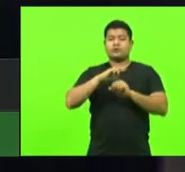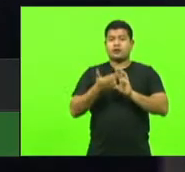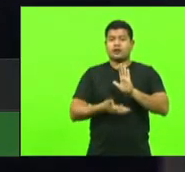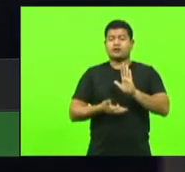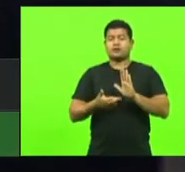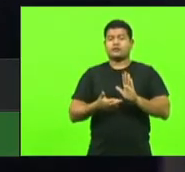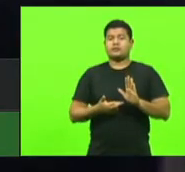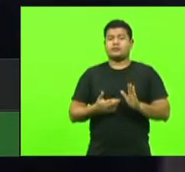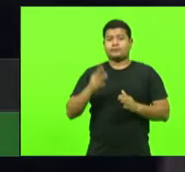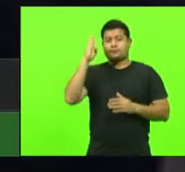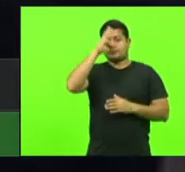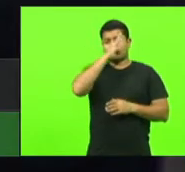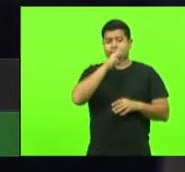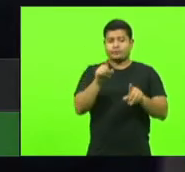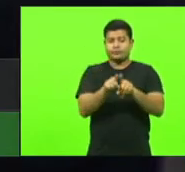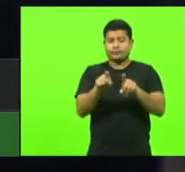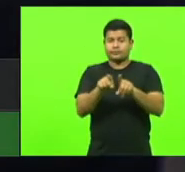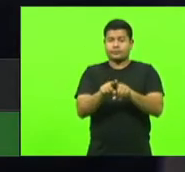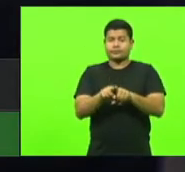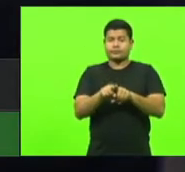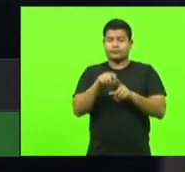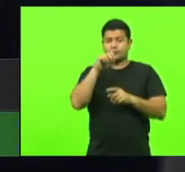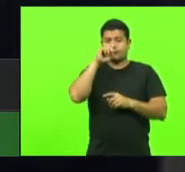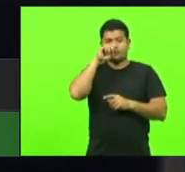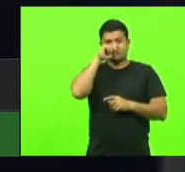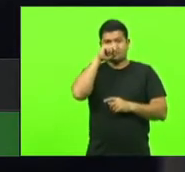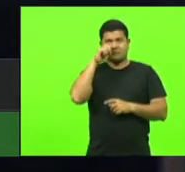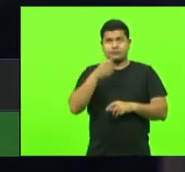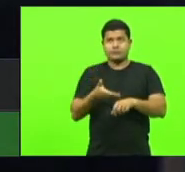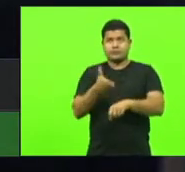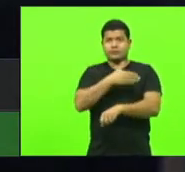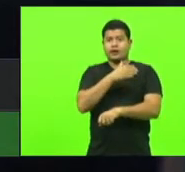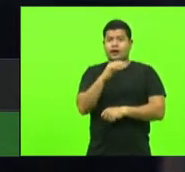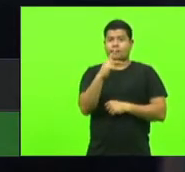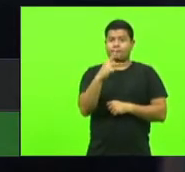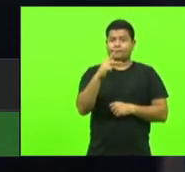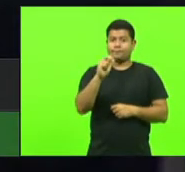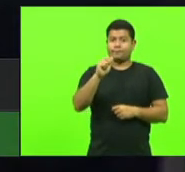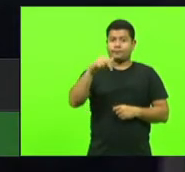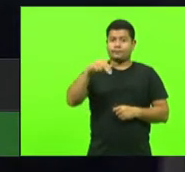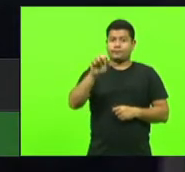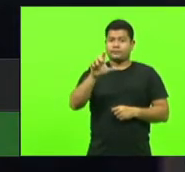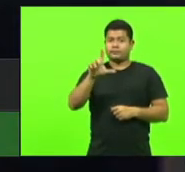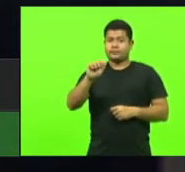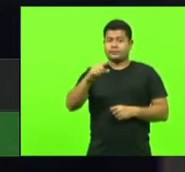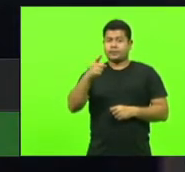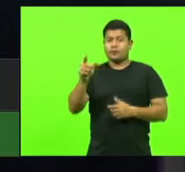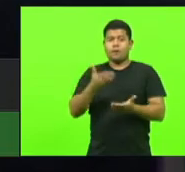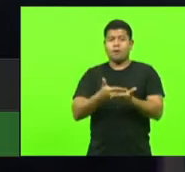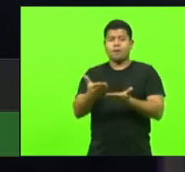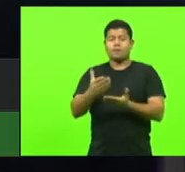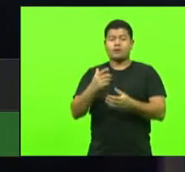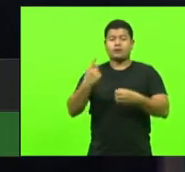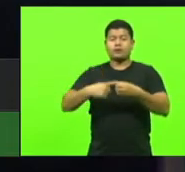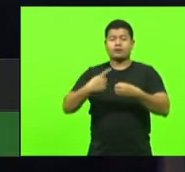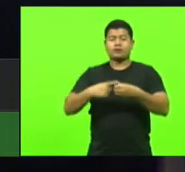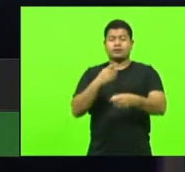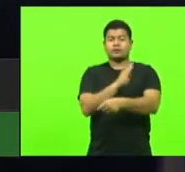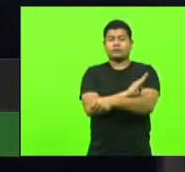também. Projeto na Serra do Panelão, entre Bom Retiro e